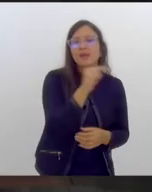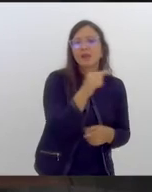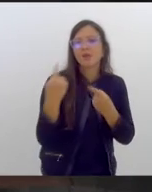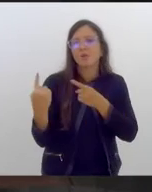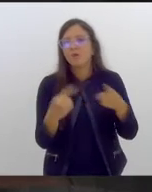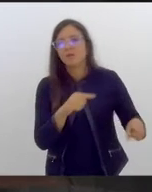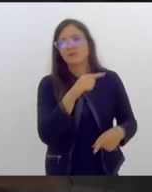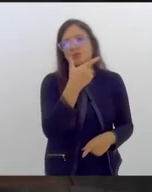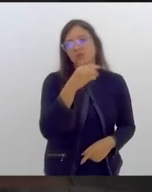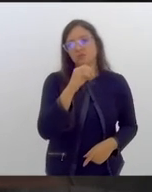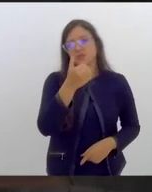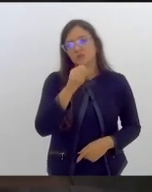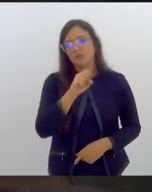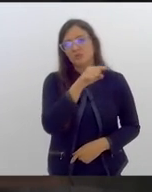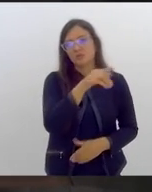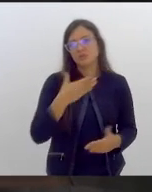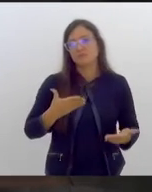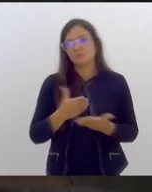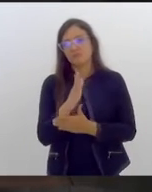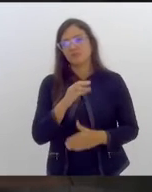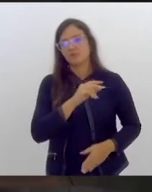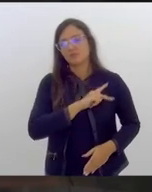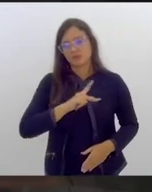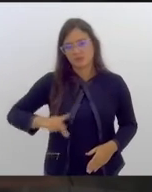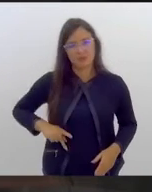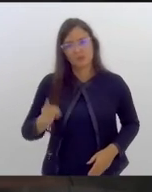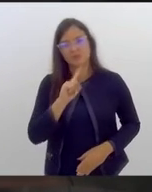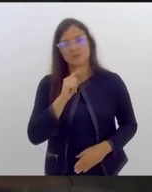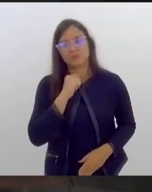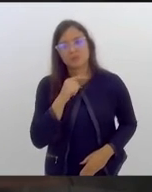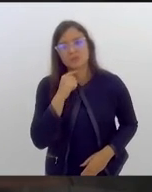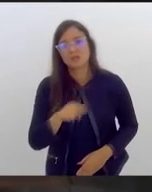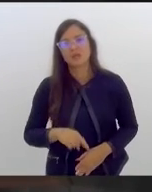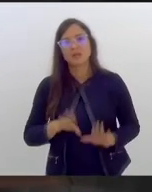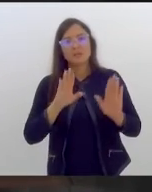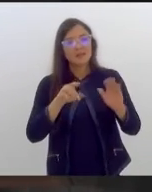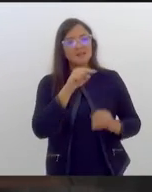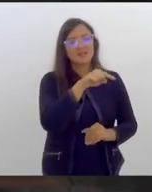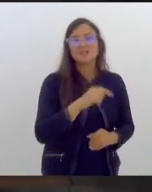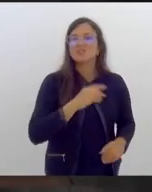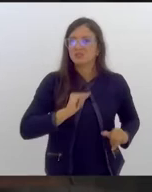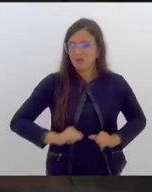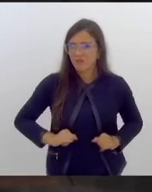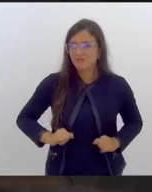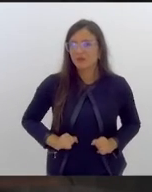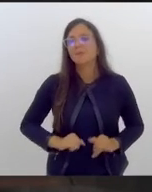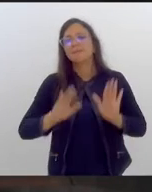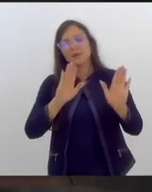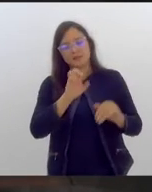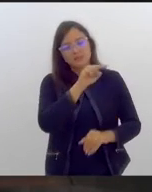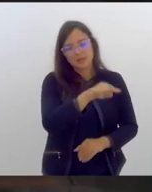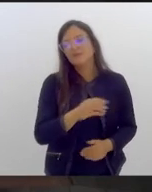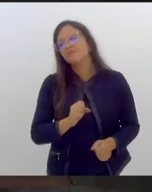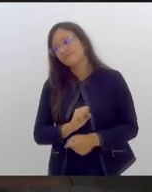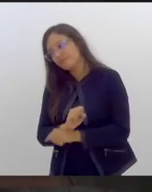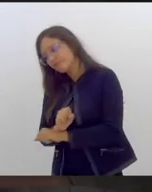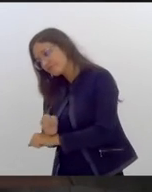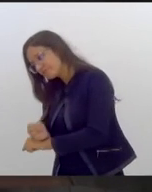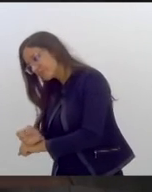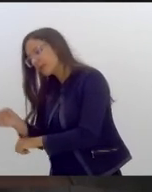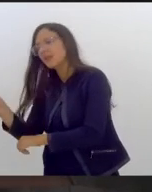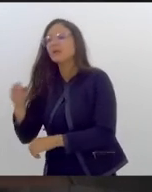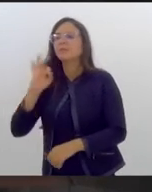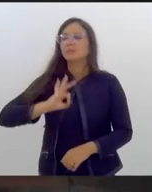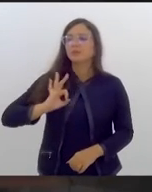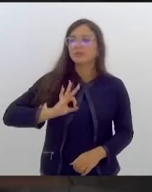mesmo denunciando ao mundo que estava sendo vítima de laofera ainda assim se entregou a polícia para cumprir uma